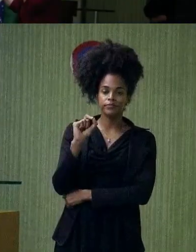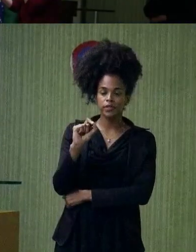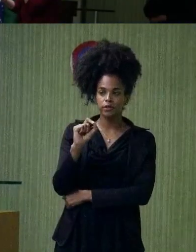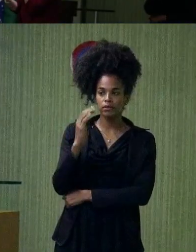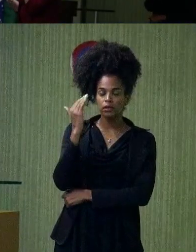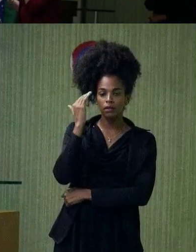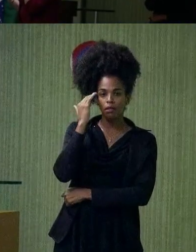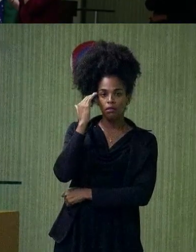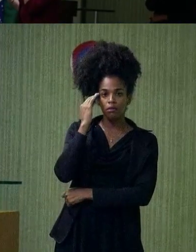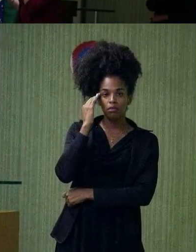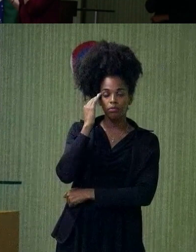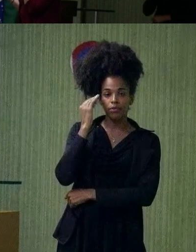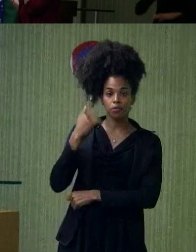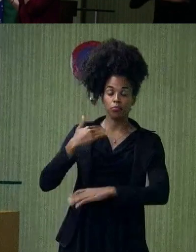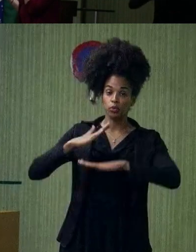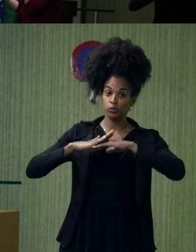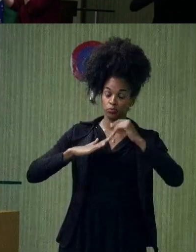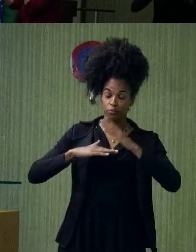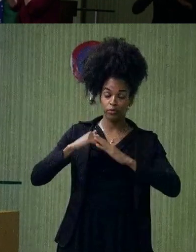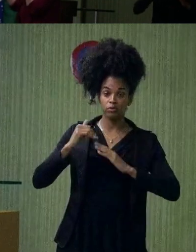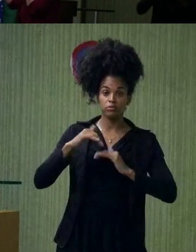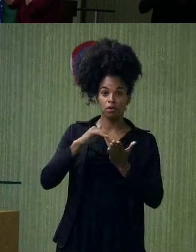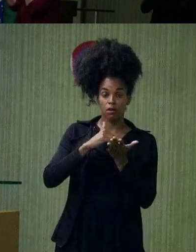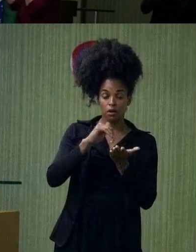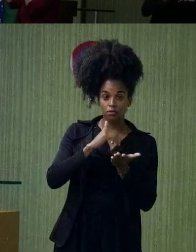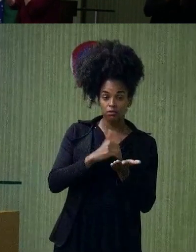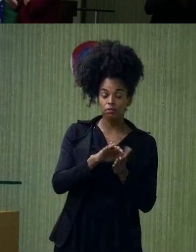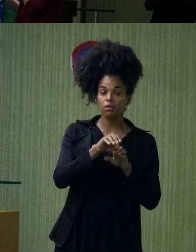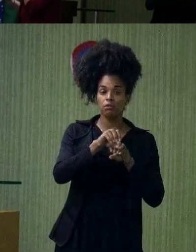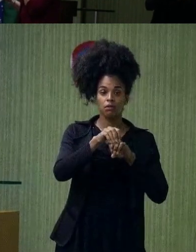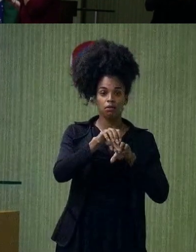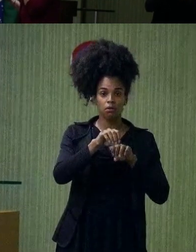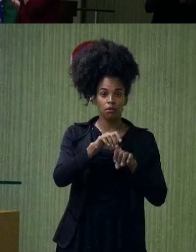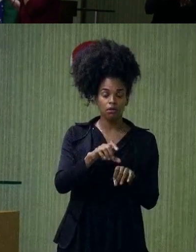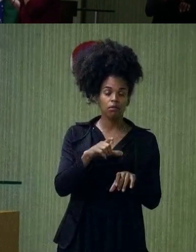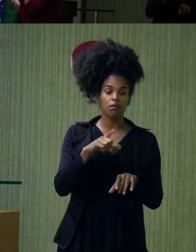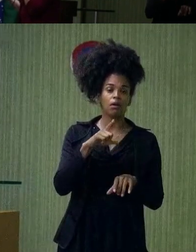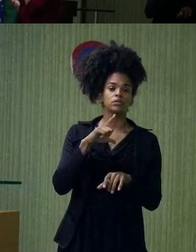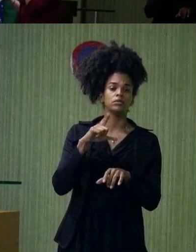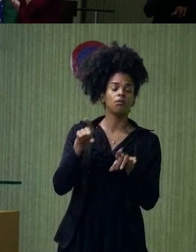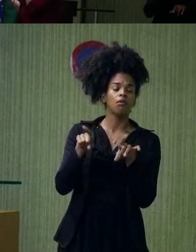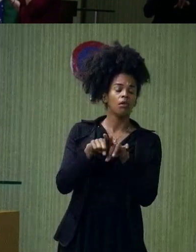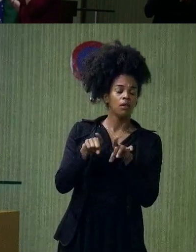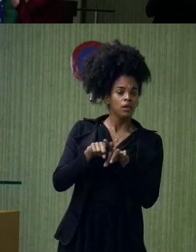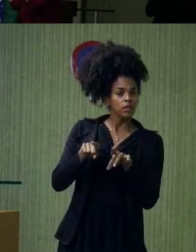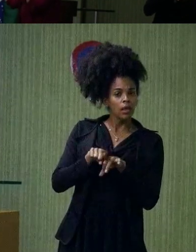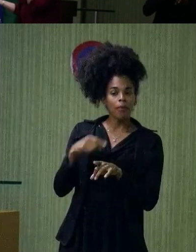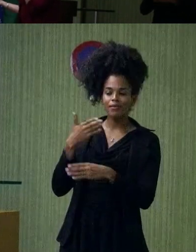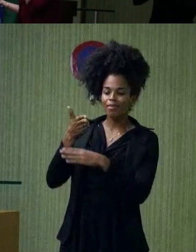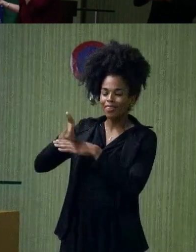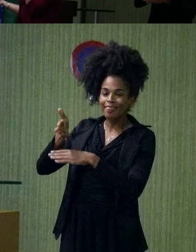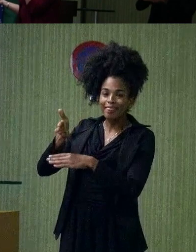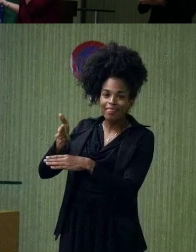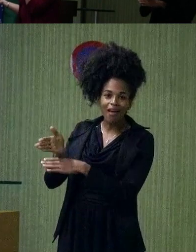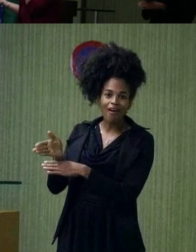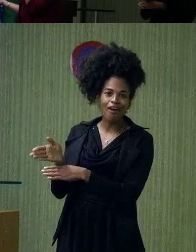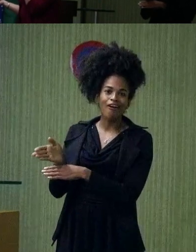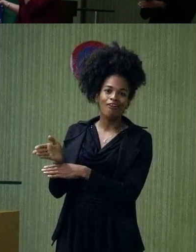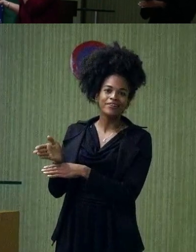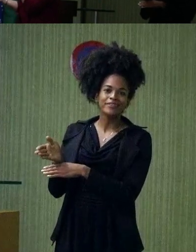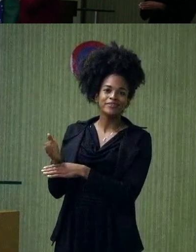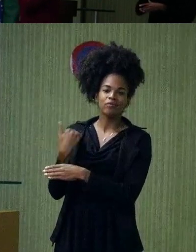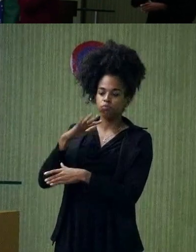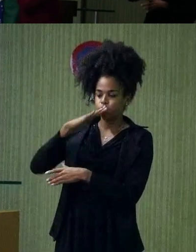profissionais da própria Secretaria de Educação eles também não estavam ou a maoria estava em alguma situação que também estavam atingidos pela